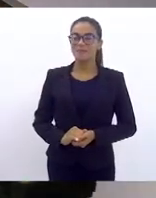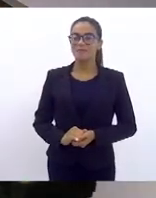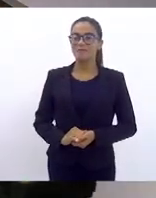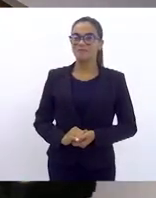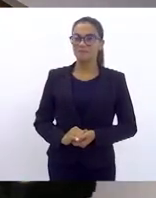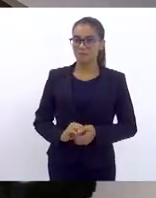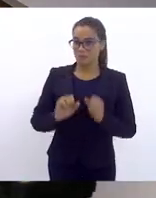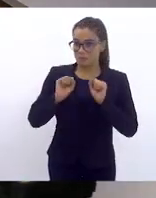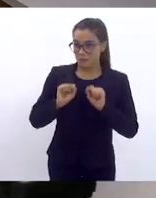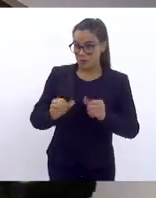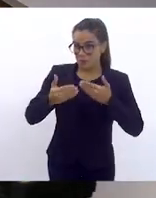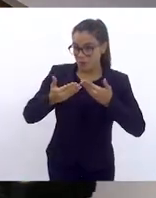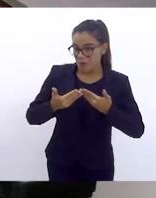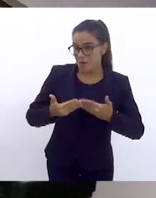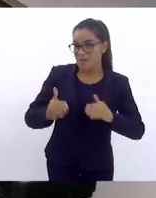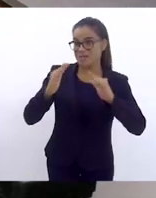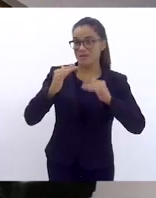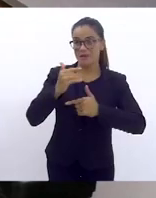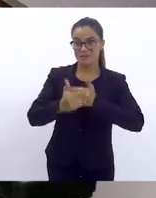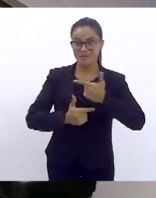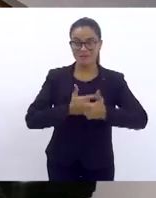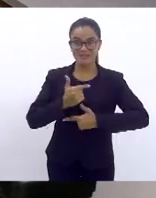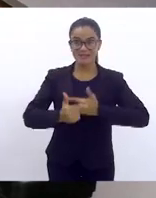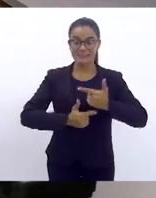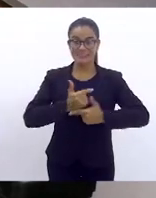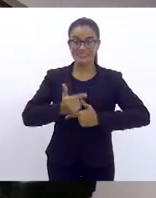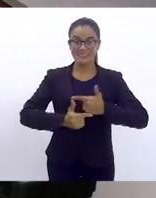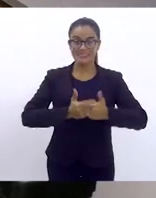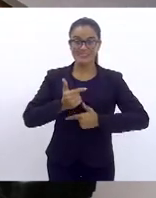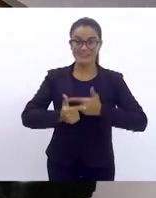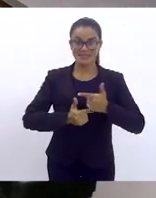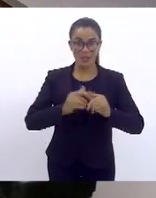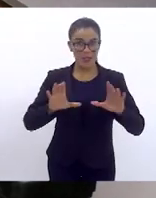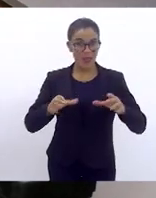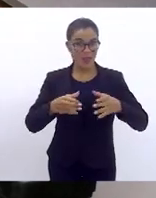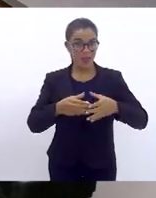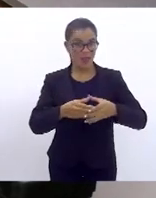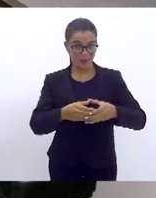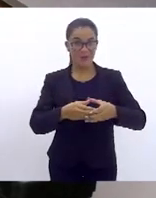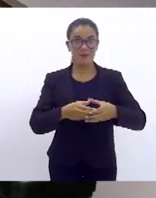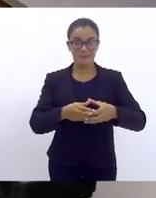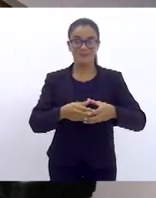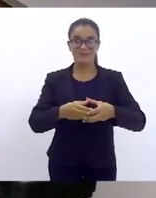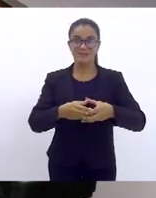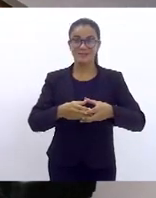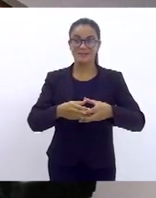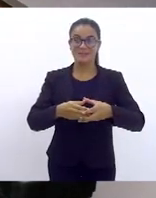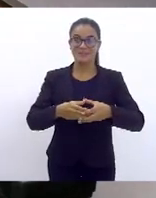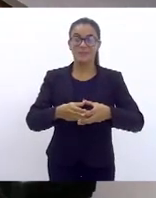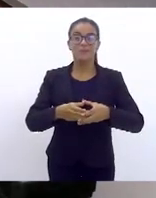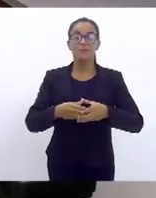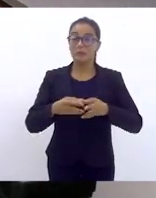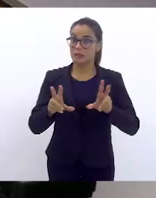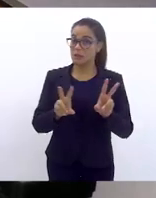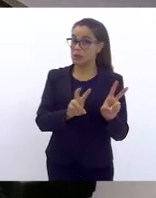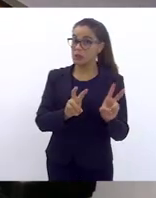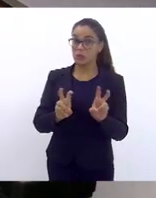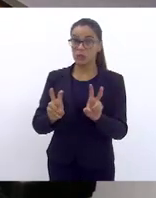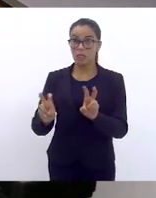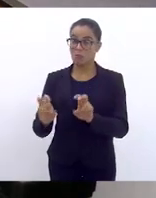abrir os trabalhos hoje da Nossa comissão temas